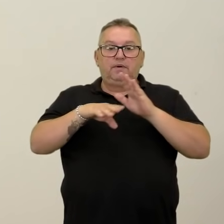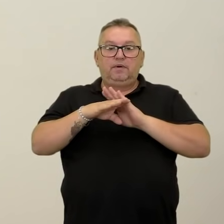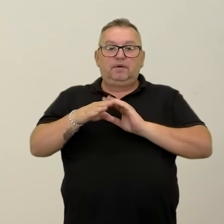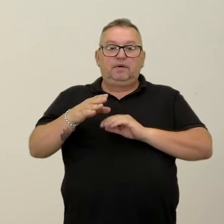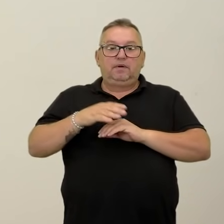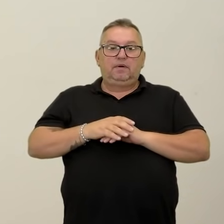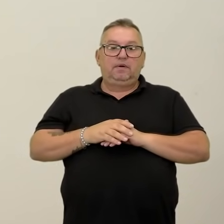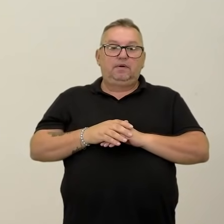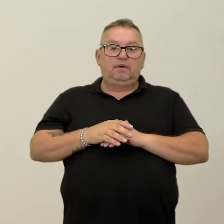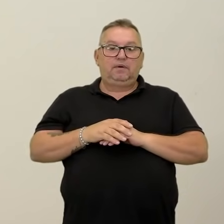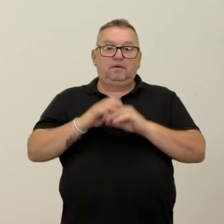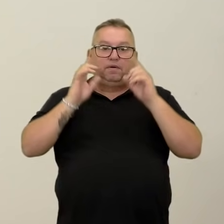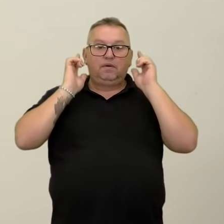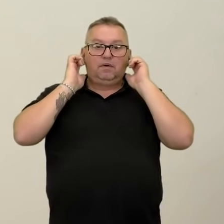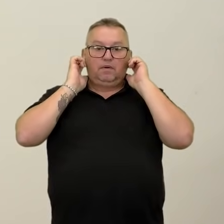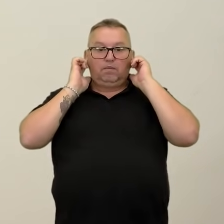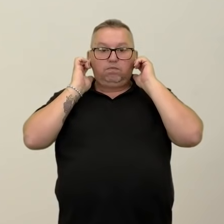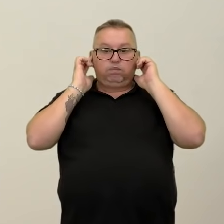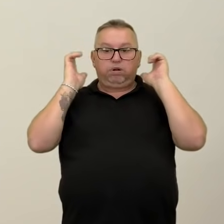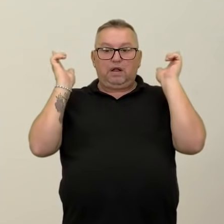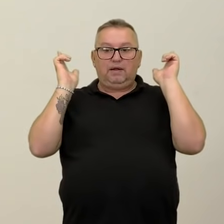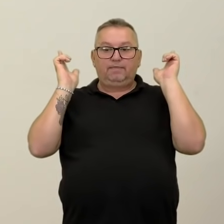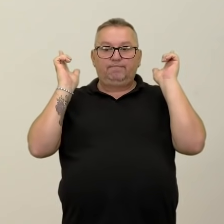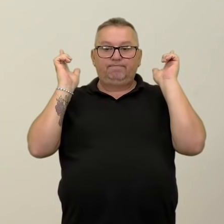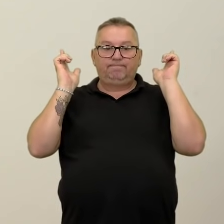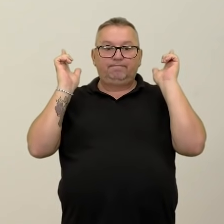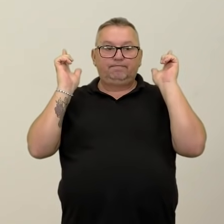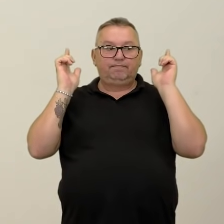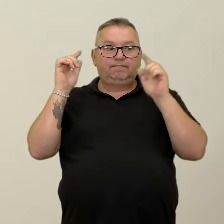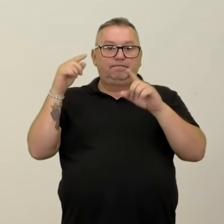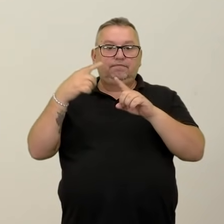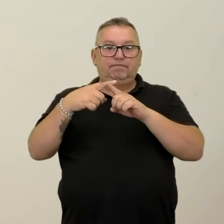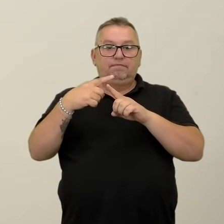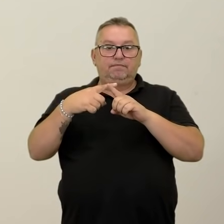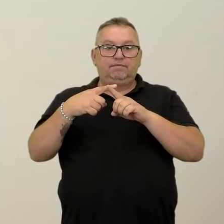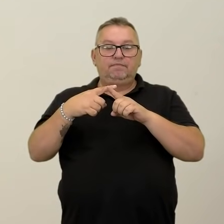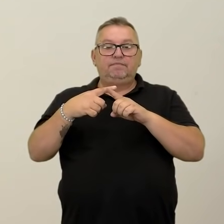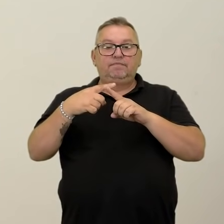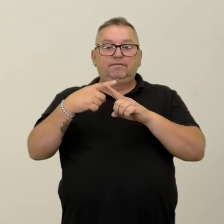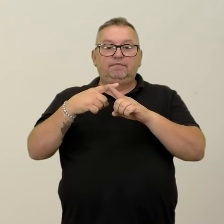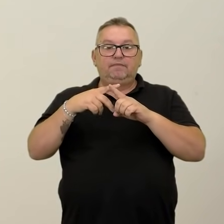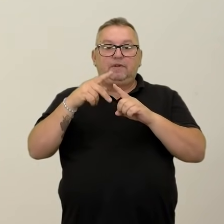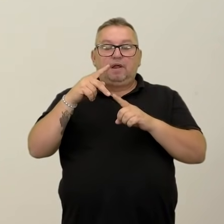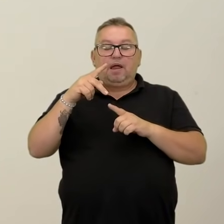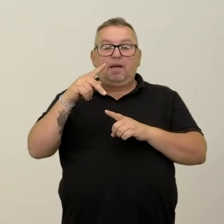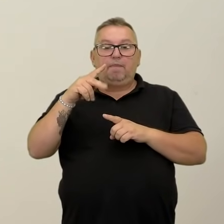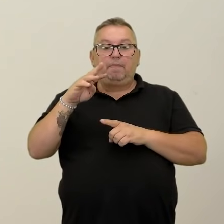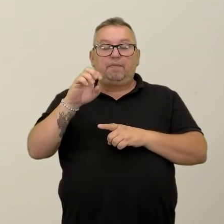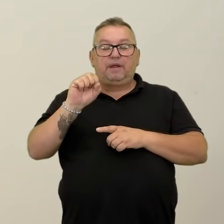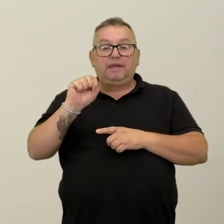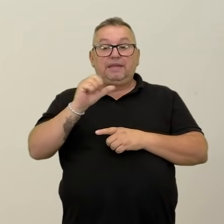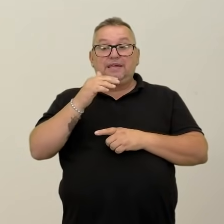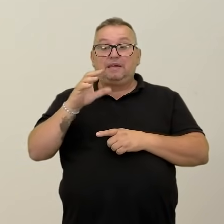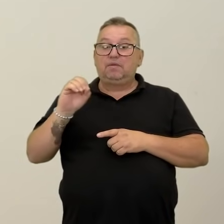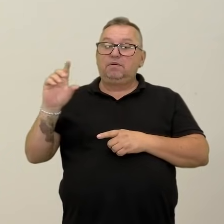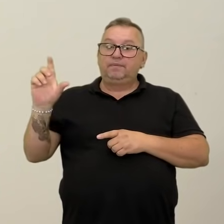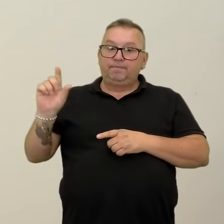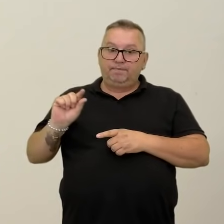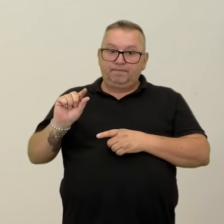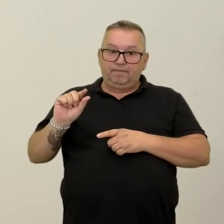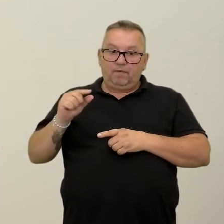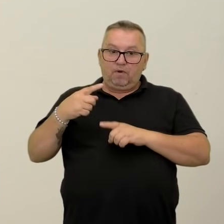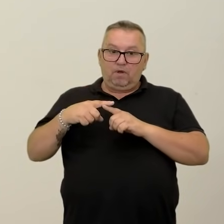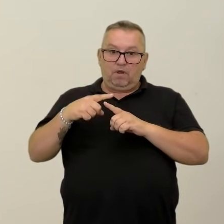500 600 meu Deus estude o meu ouvido é empurrado para fora porque que ela é empurrada para fora porque a pressão está diminuindo porque a